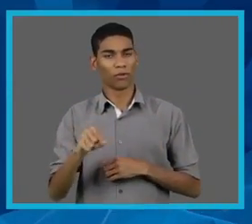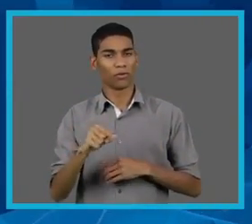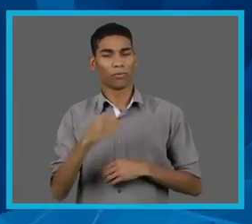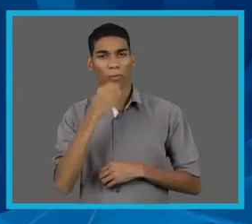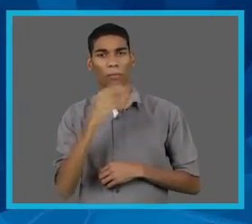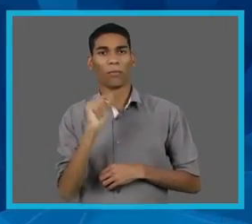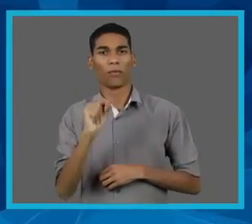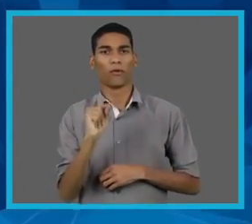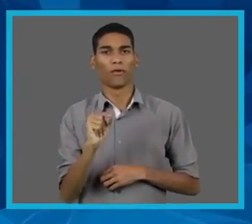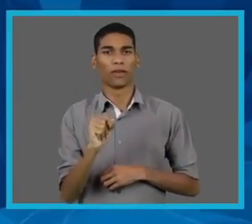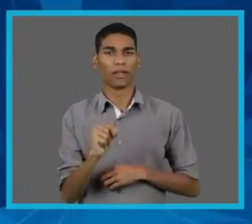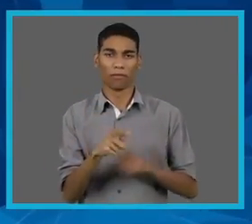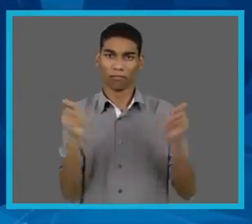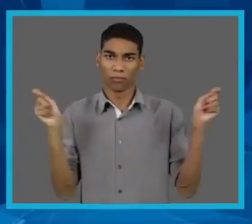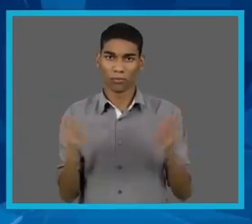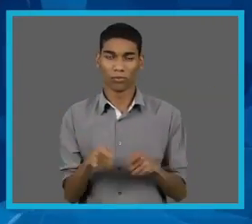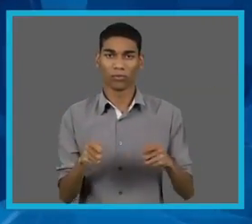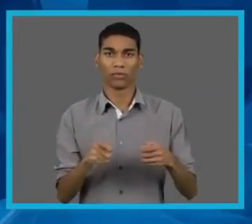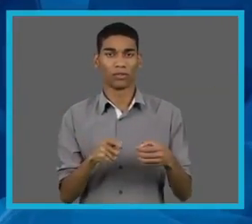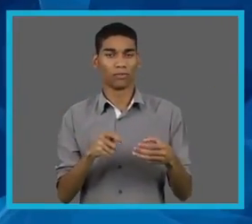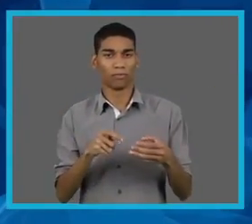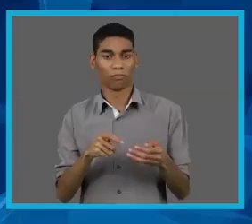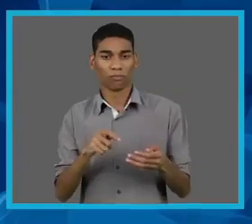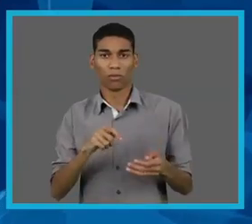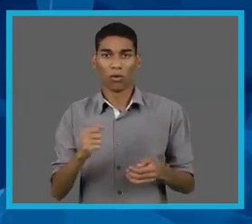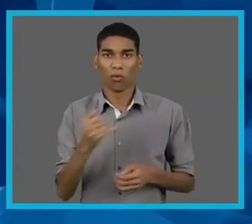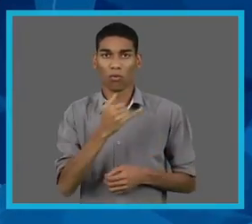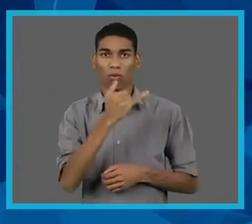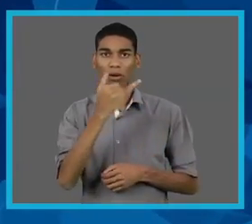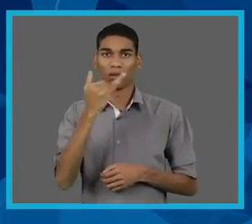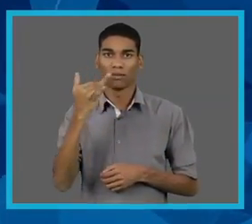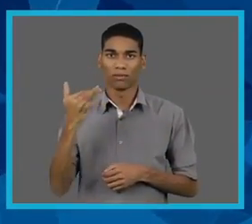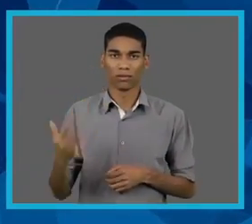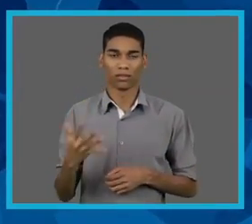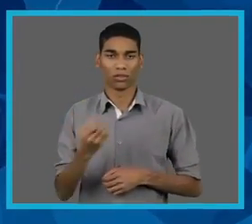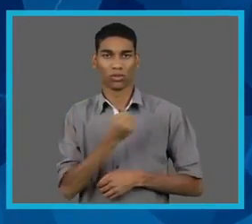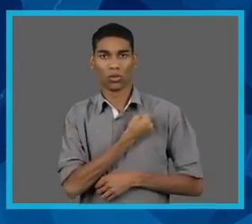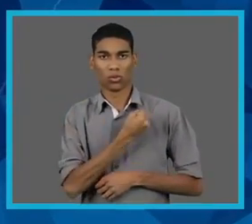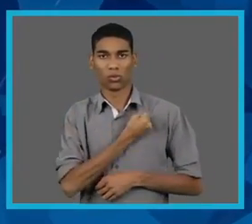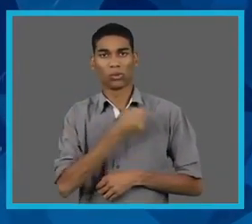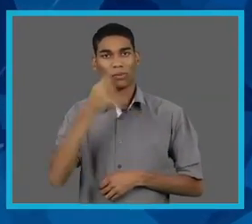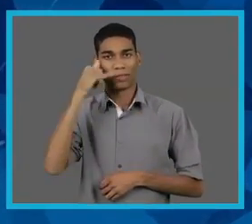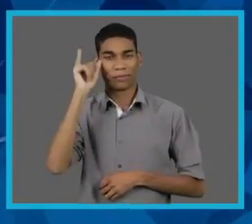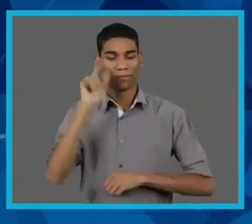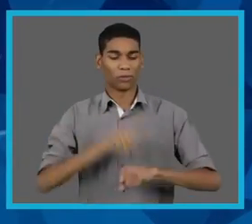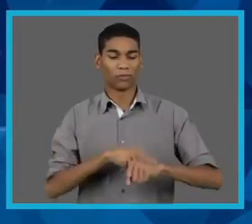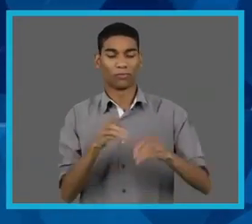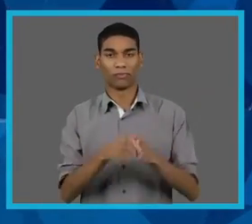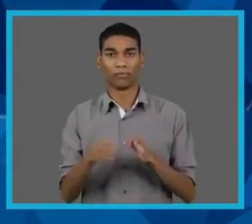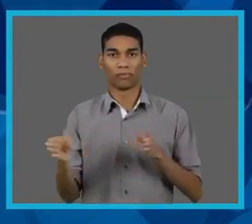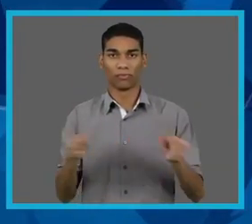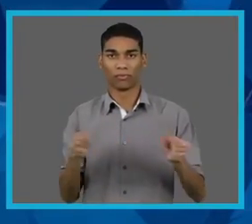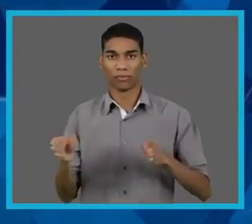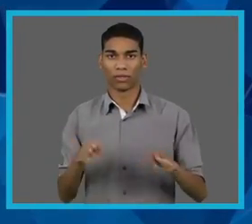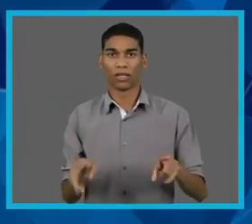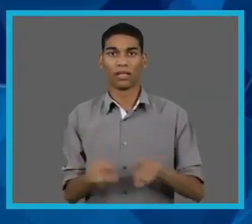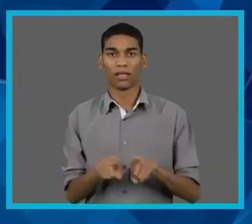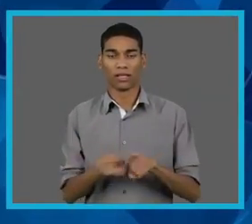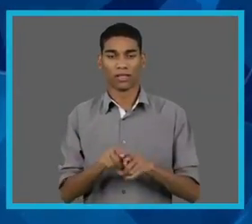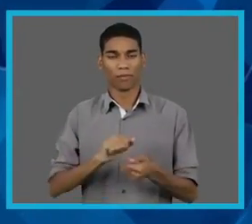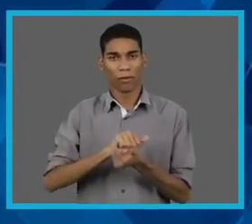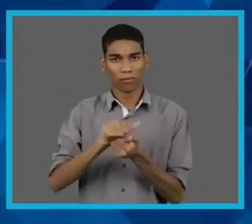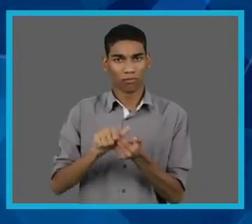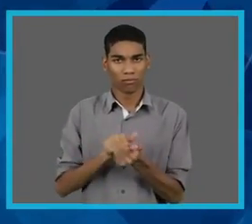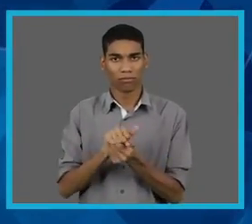de programação: a possibilidade de inseminar um grande número de animais em curto espaço de tempo, facilitar o manejo